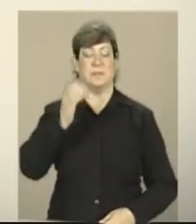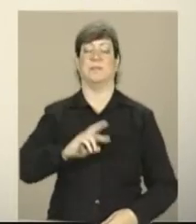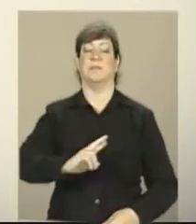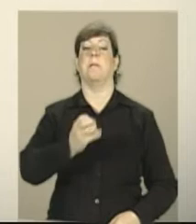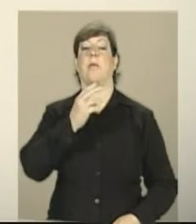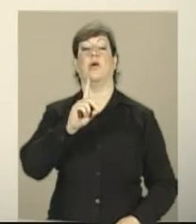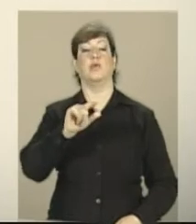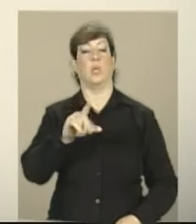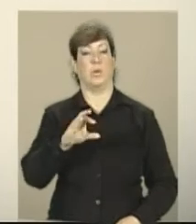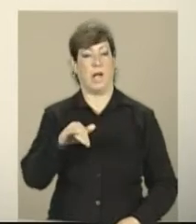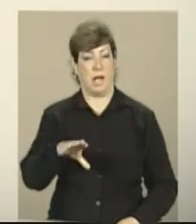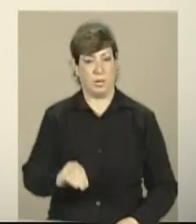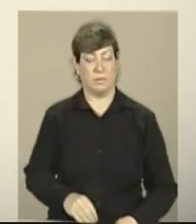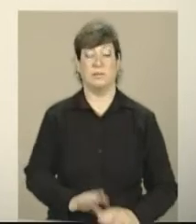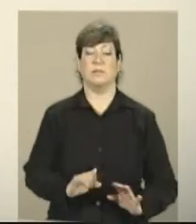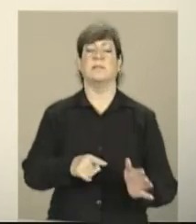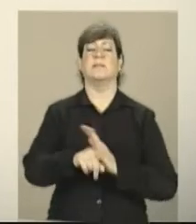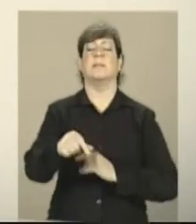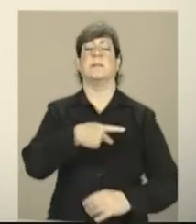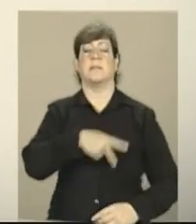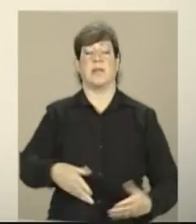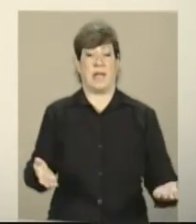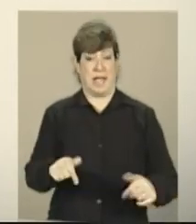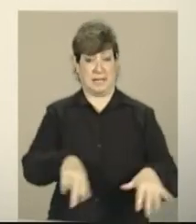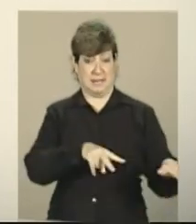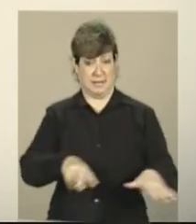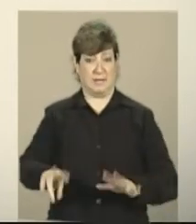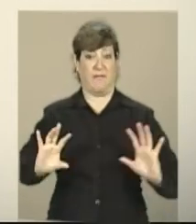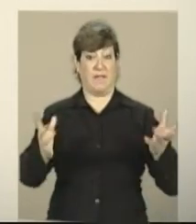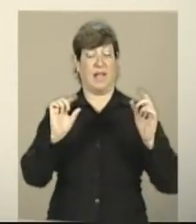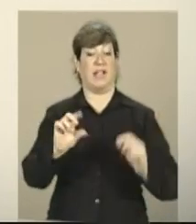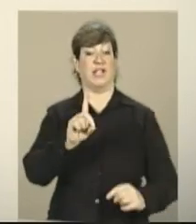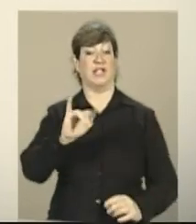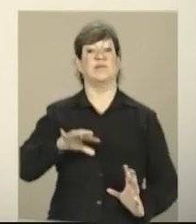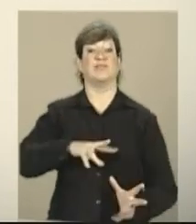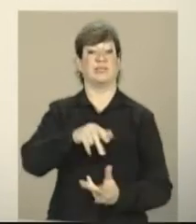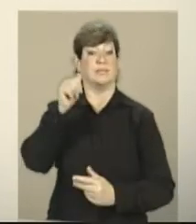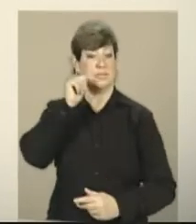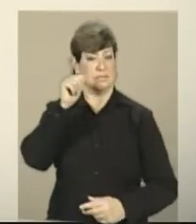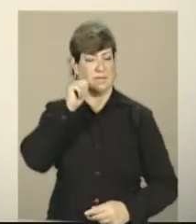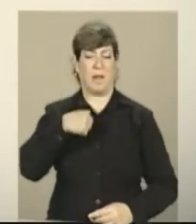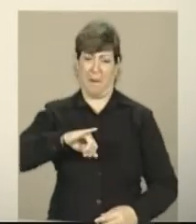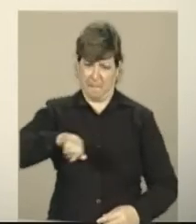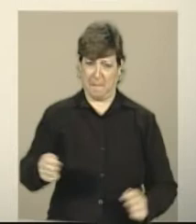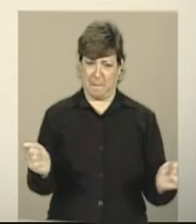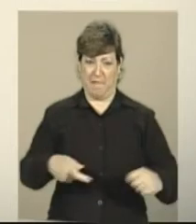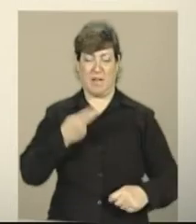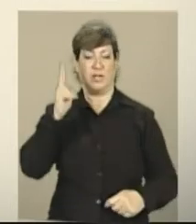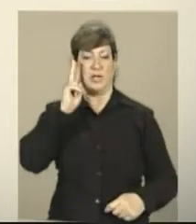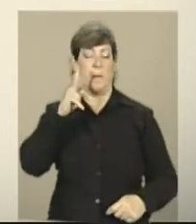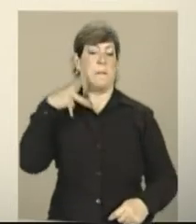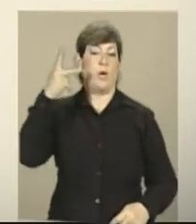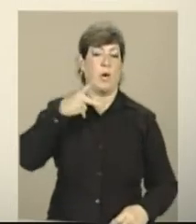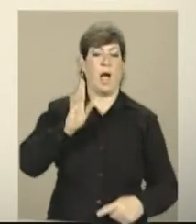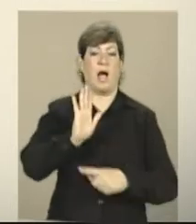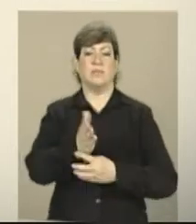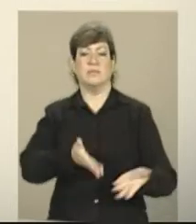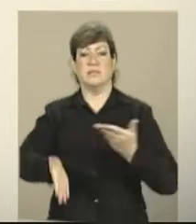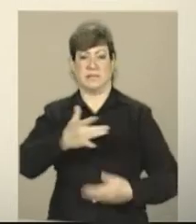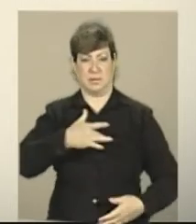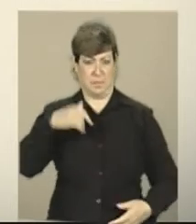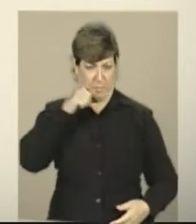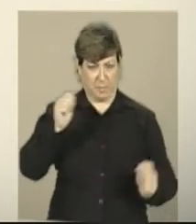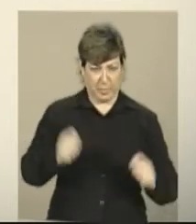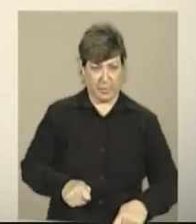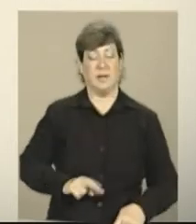Bom dia Luciano presidenta nesta semana comemoramos o Dia Internacional da Mulher vamos aproveitar para falar sobre a política de atenção à